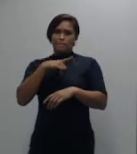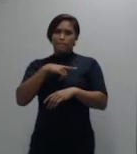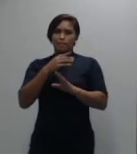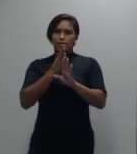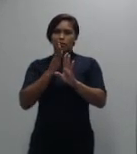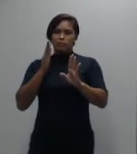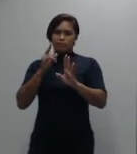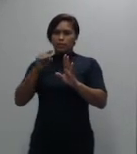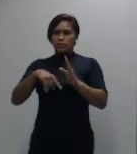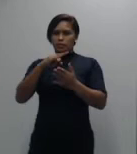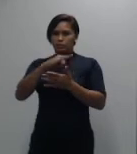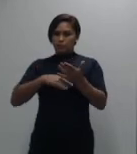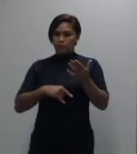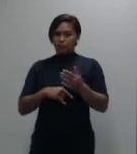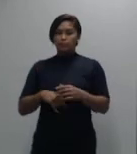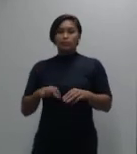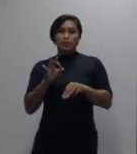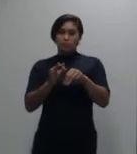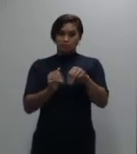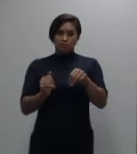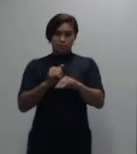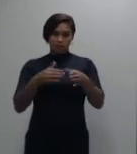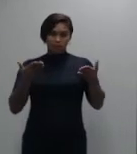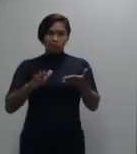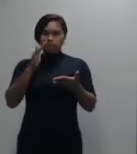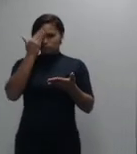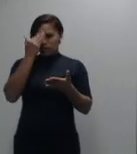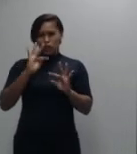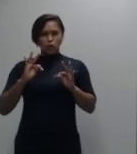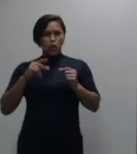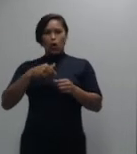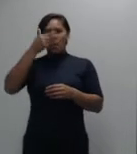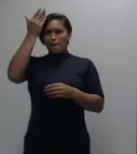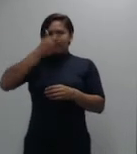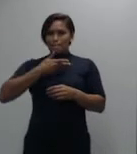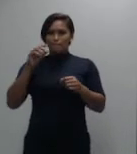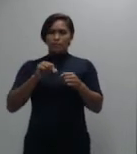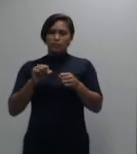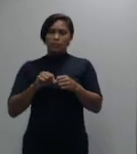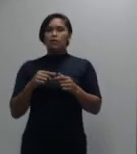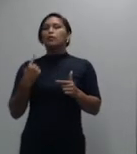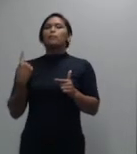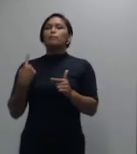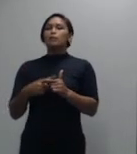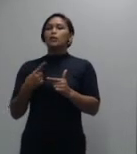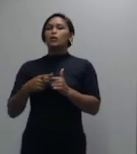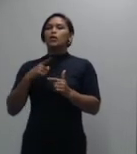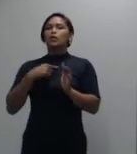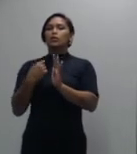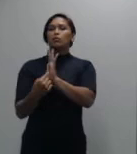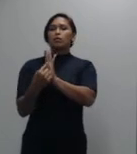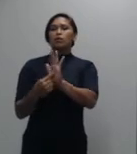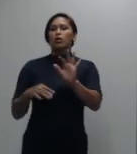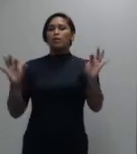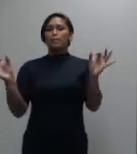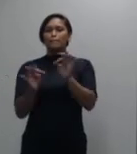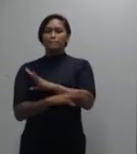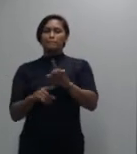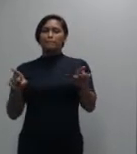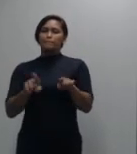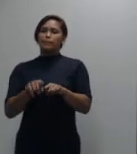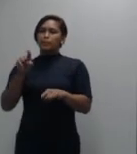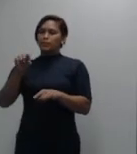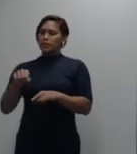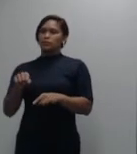mandamental excelência em todas as provas foram realizadas por quê que é uma unidade um prejuízo uma pega a teologia no